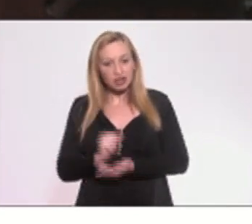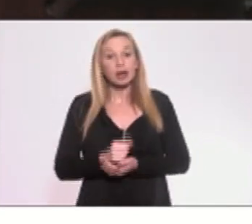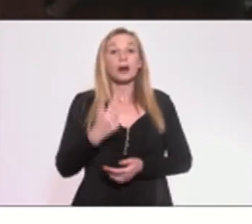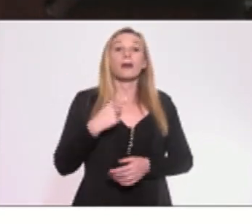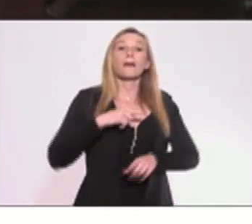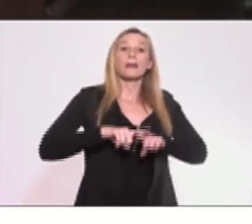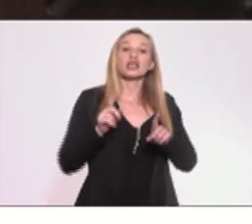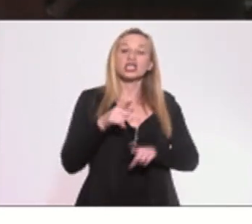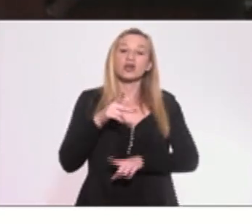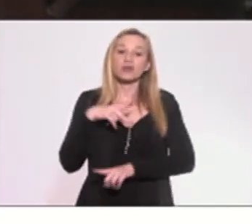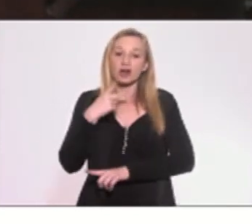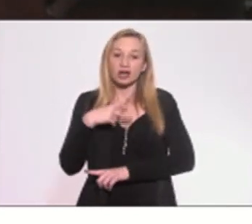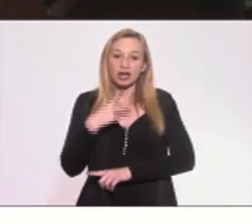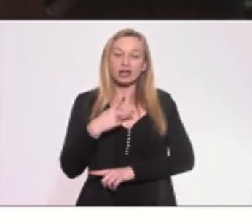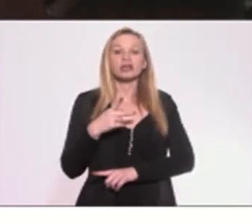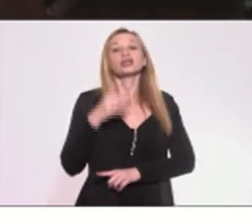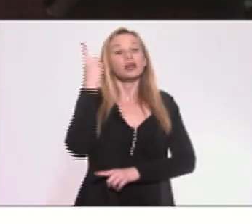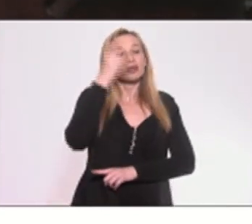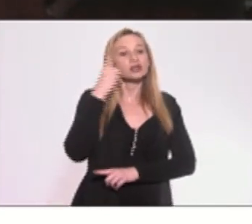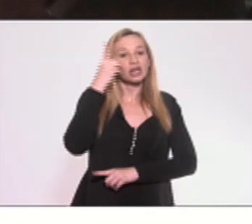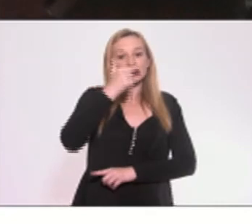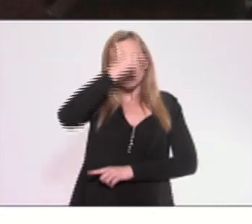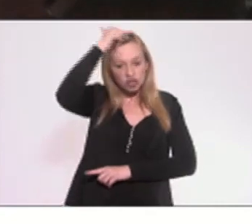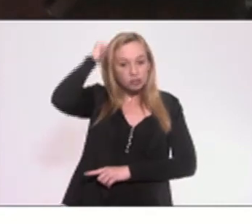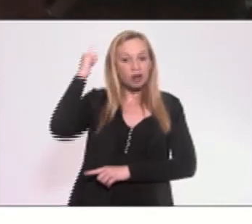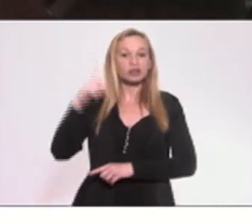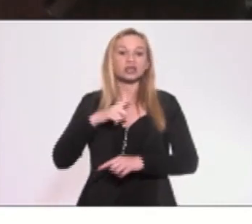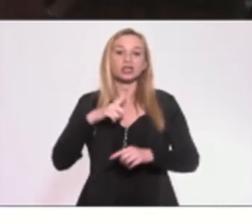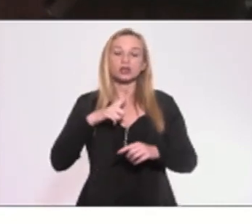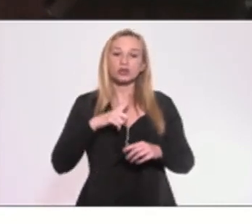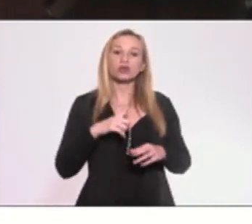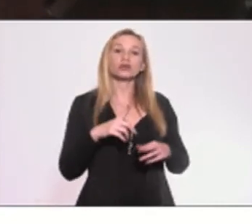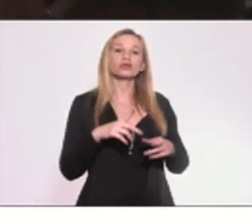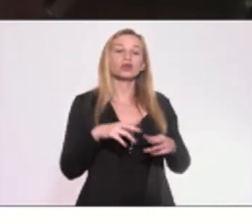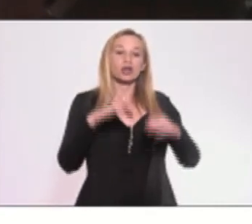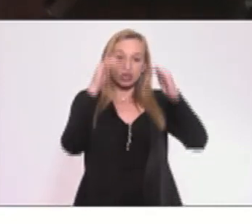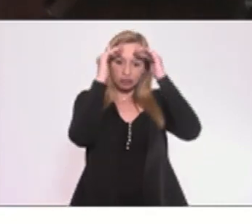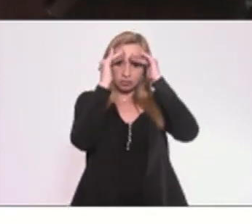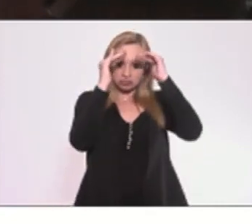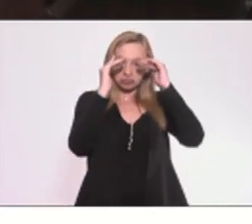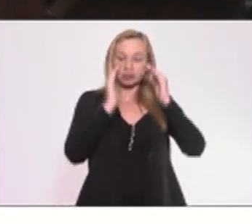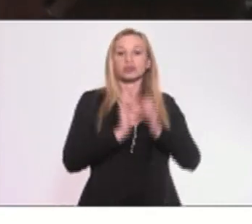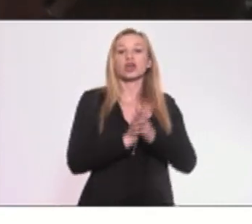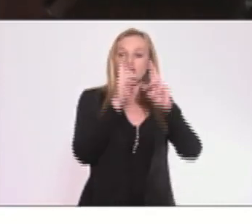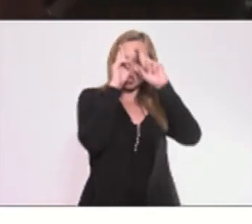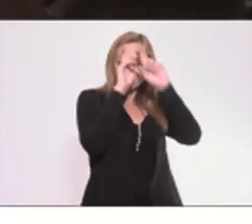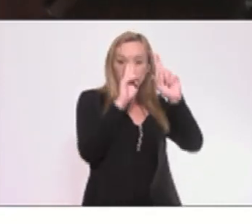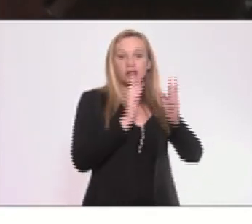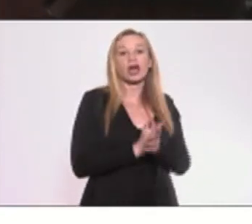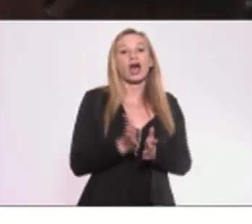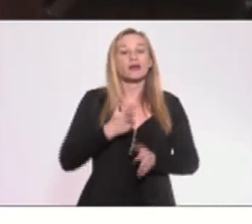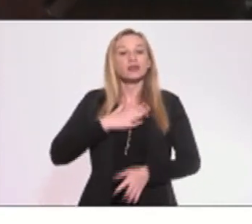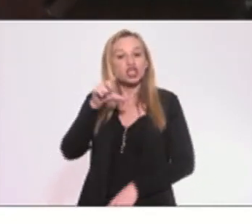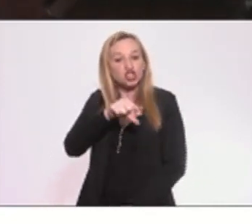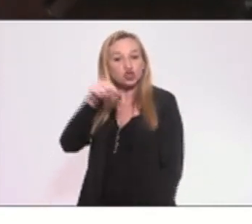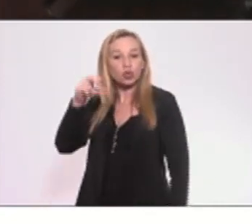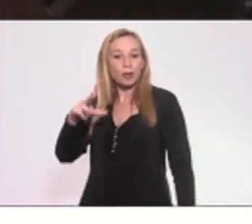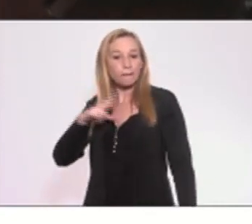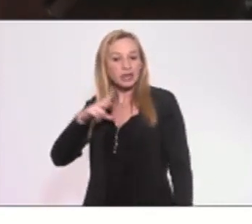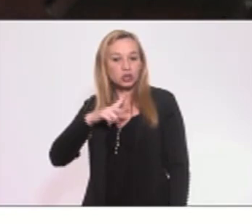divergindo do deputado Luiz Paulo, a quem tenho todo o respeito e apreço do mundo, que a minha decisão